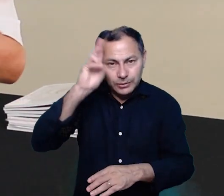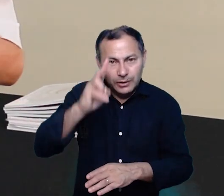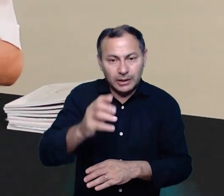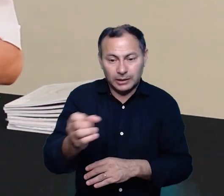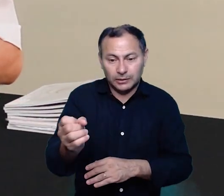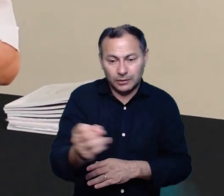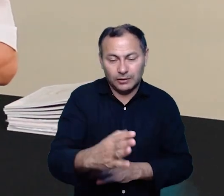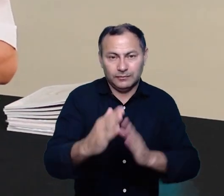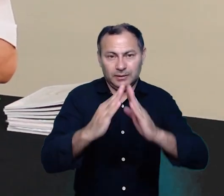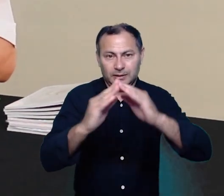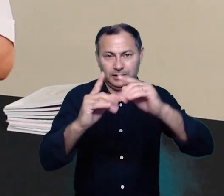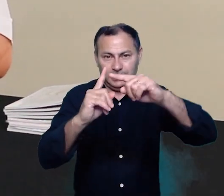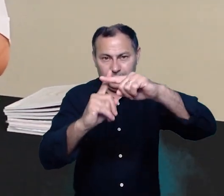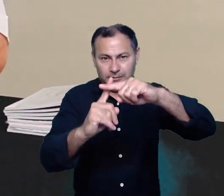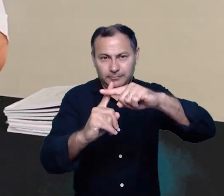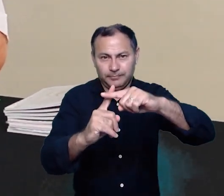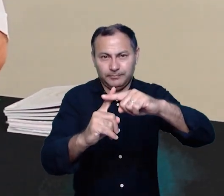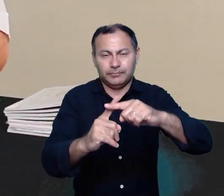recente da Igreja.